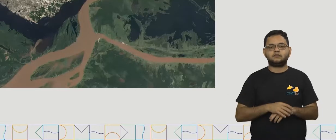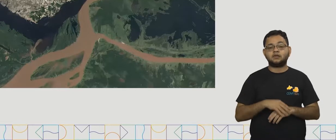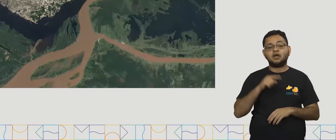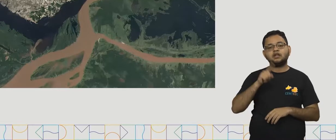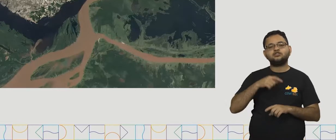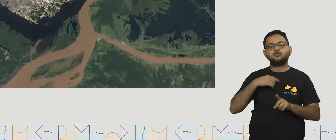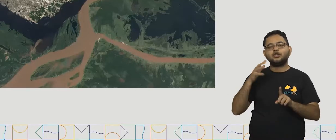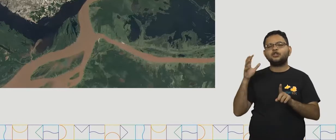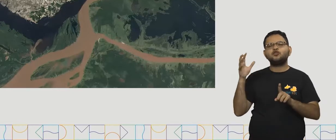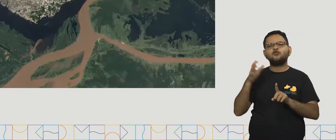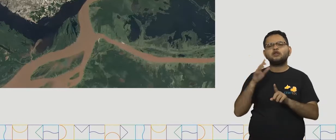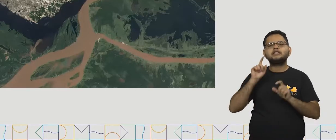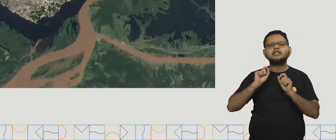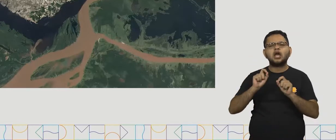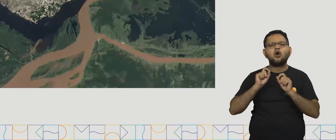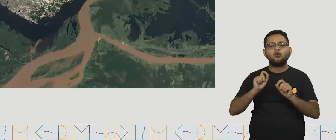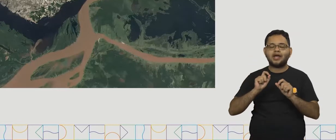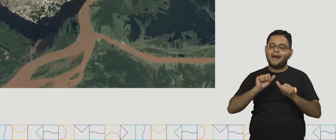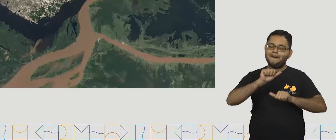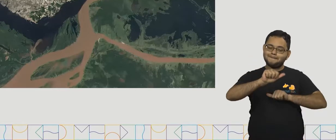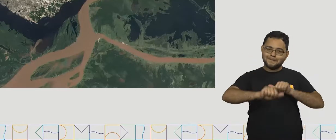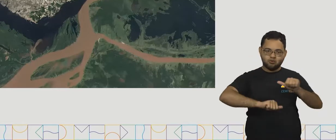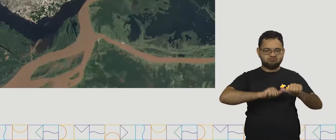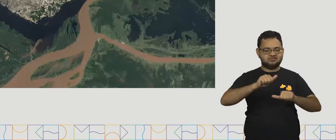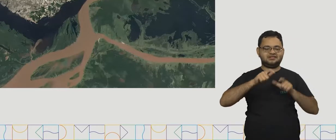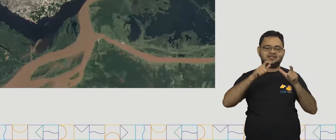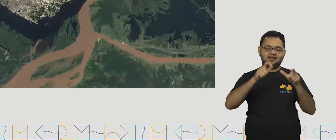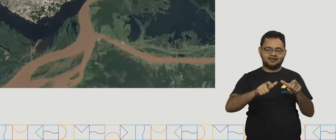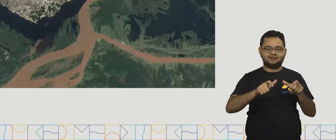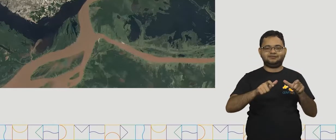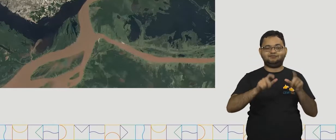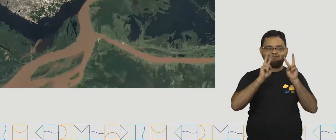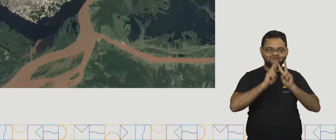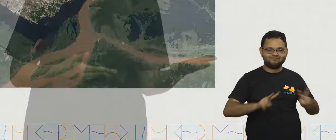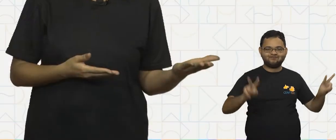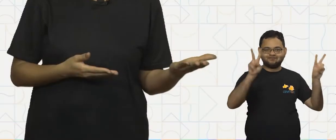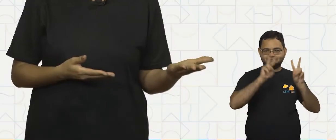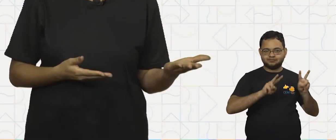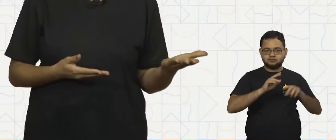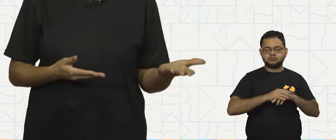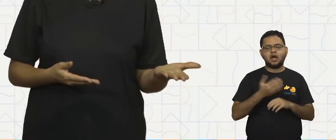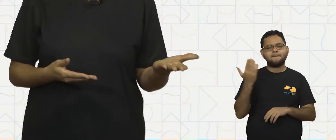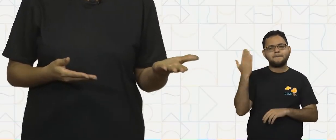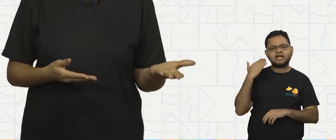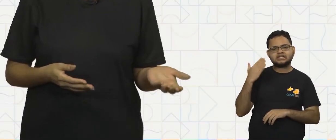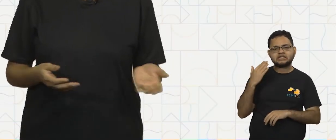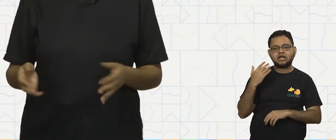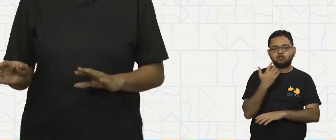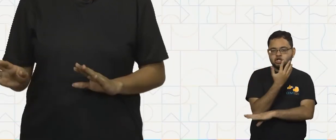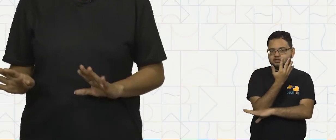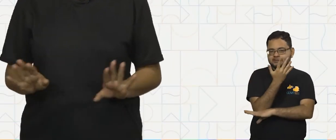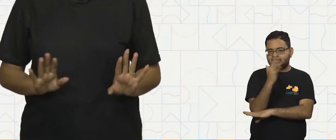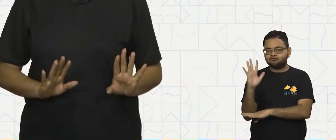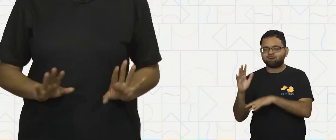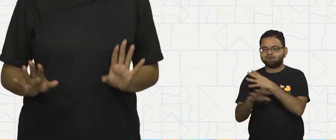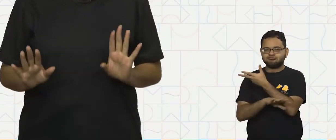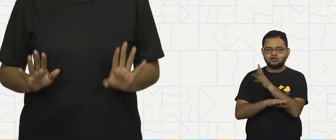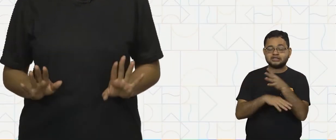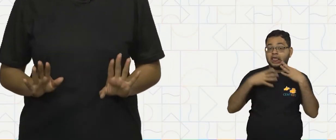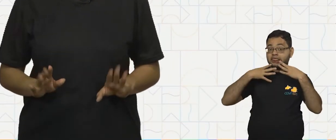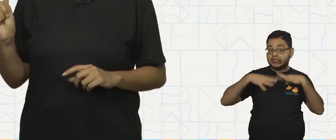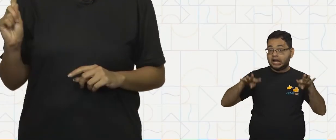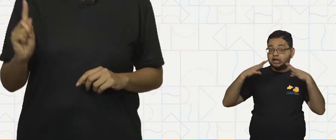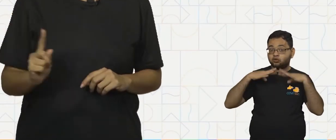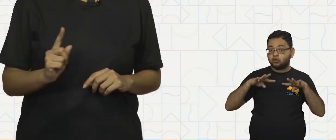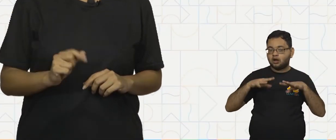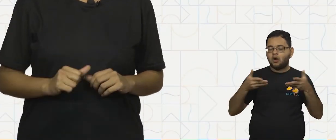no conceito de paisagem que tínhamos antigamente nessa área. O que era uma paisagem natural transformou-se em paisagem